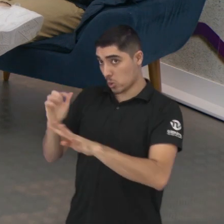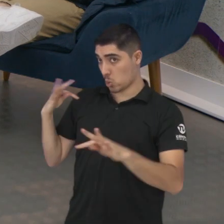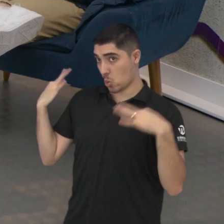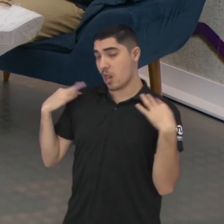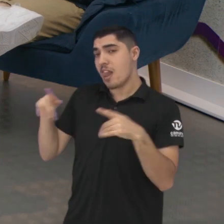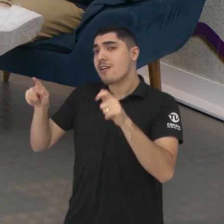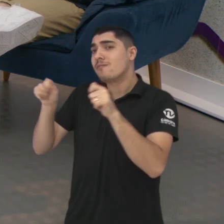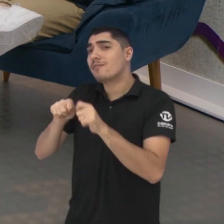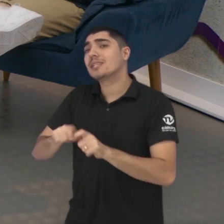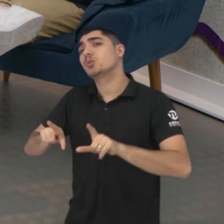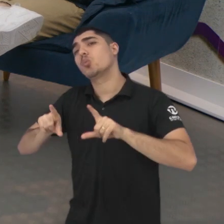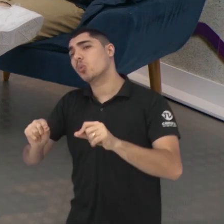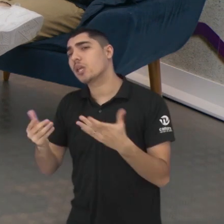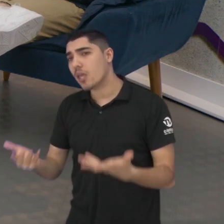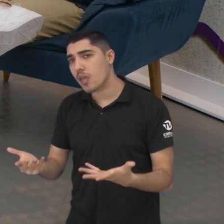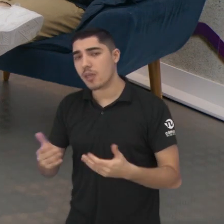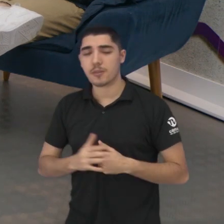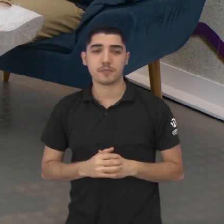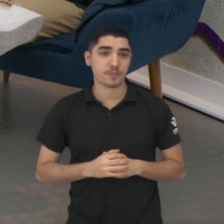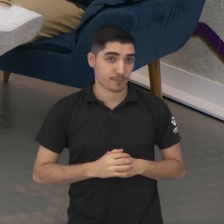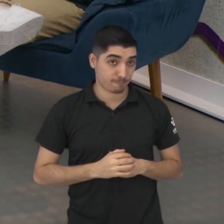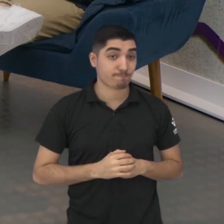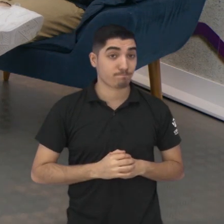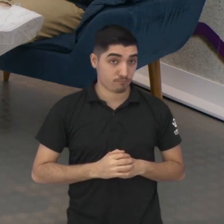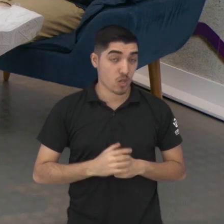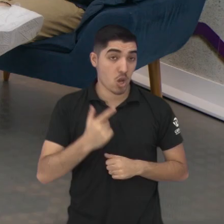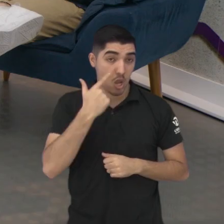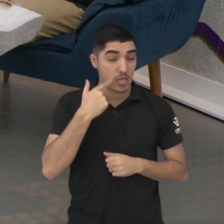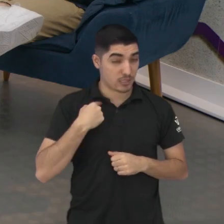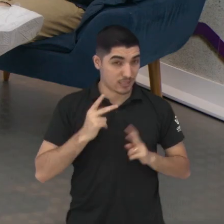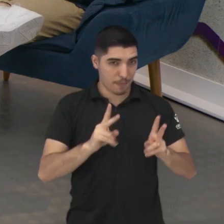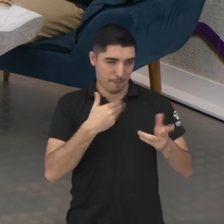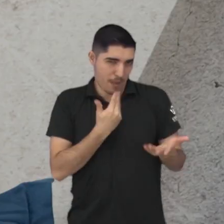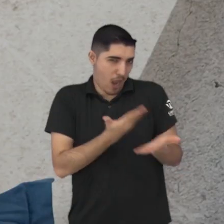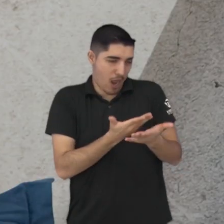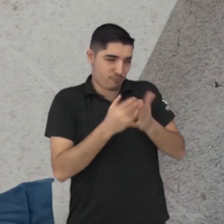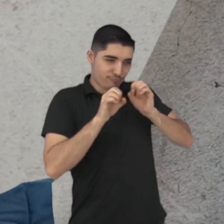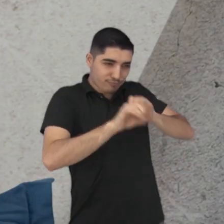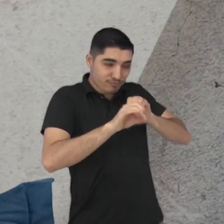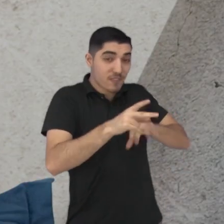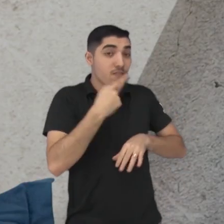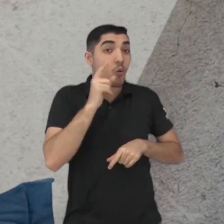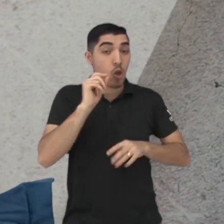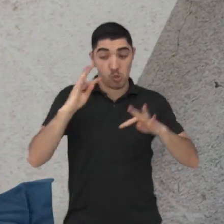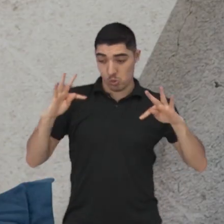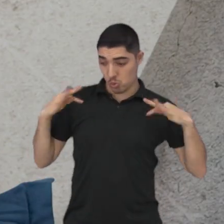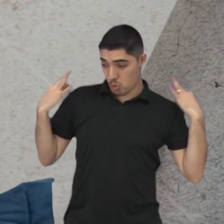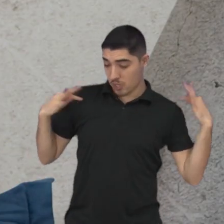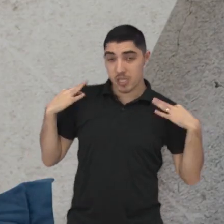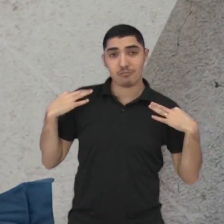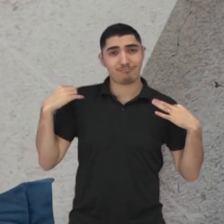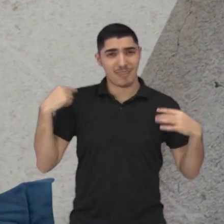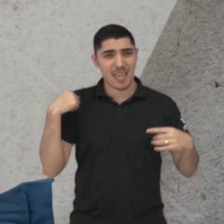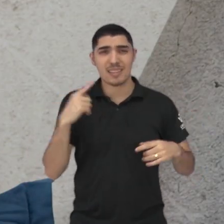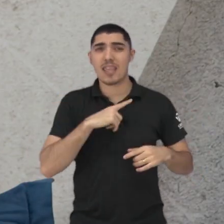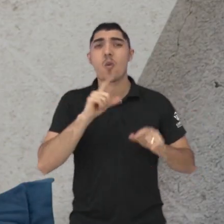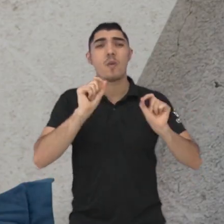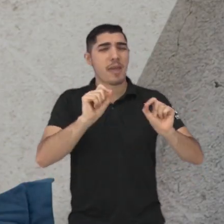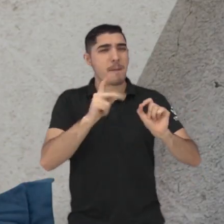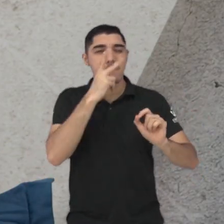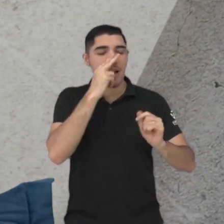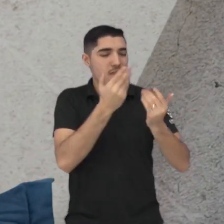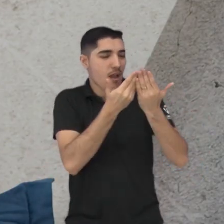profissional realmente faz. Olha, eu sempre falo nas aulas, inclusive, que o turismo ele te abre tanto as portas e